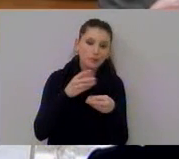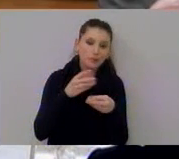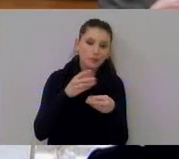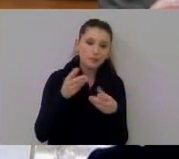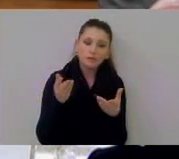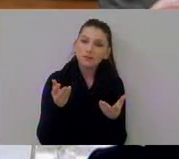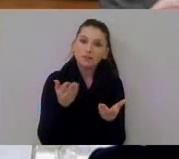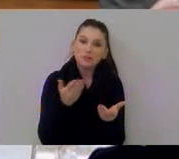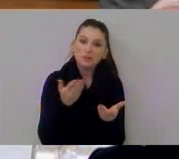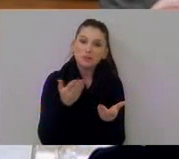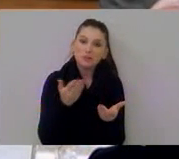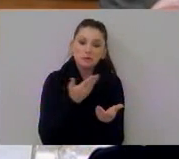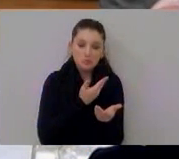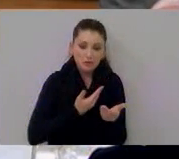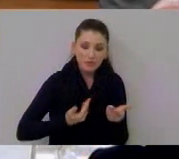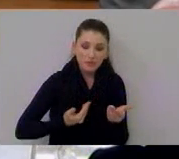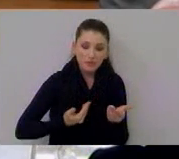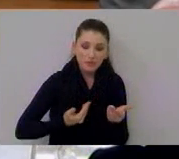está